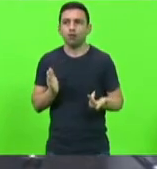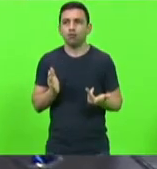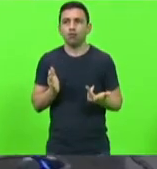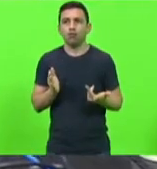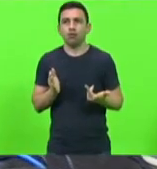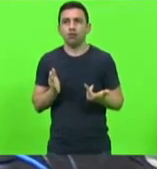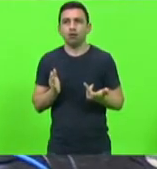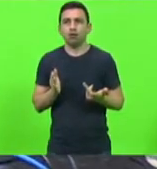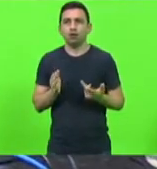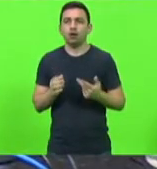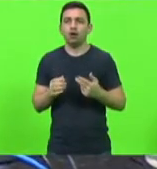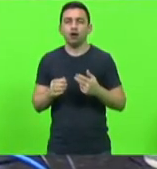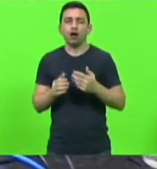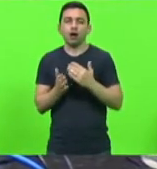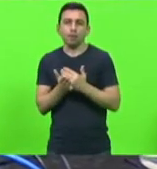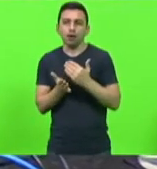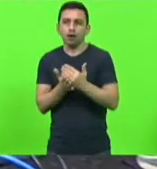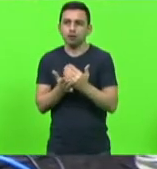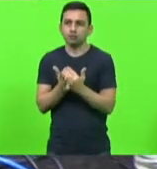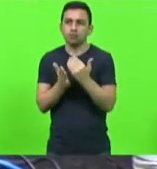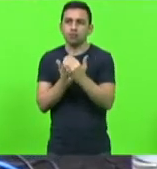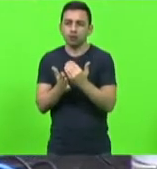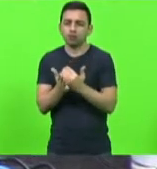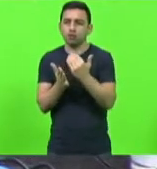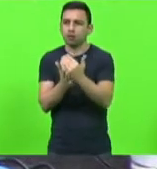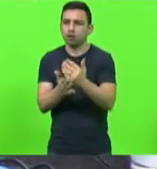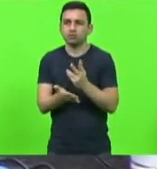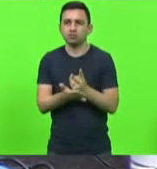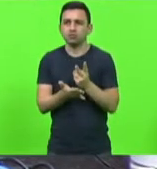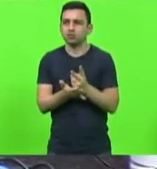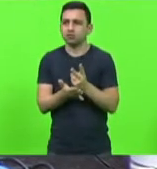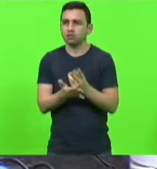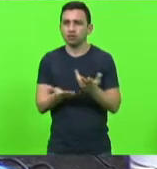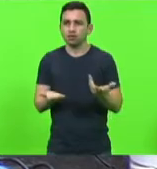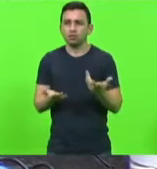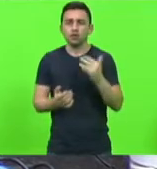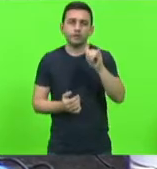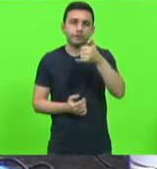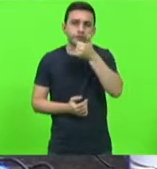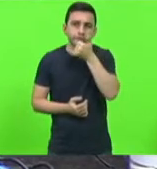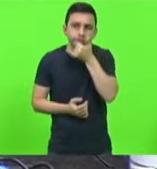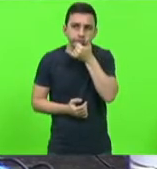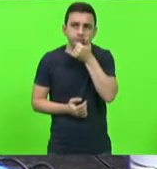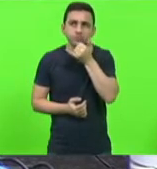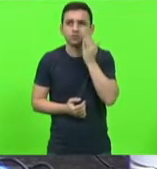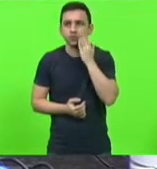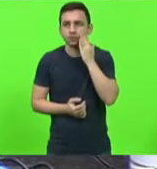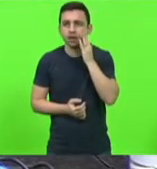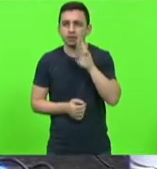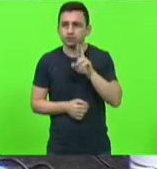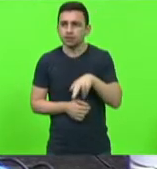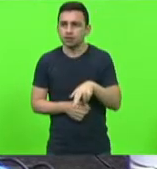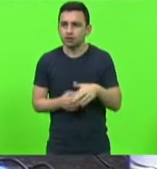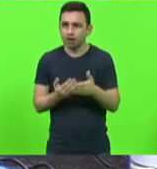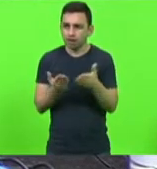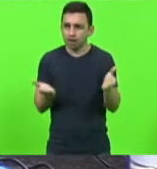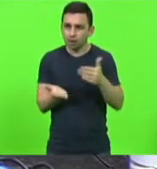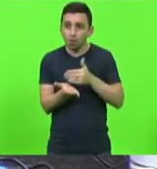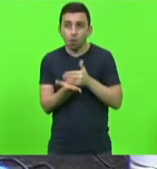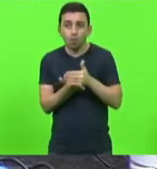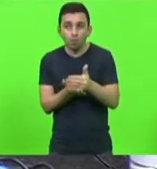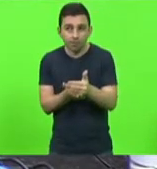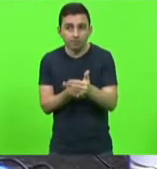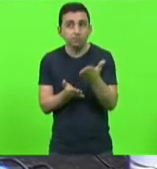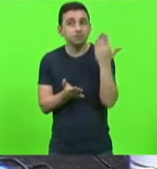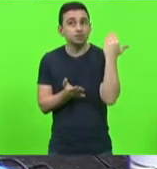se estendendo, que pese as suas justificativas, as razões de que elas inicialmente